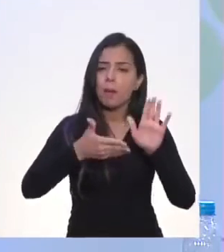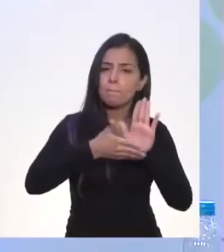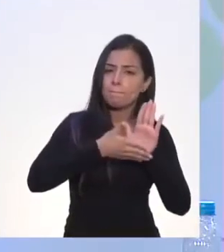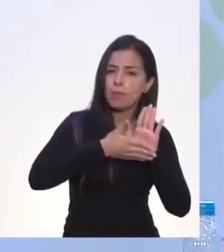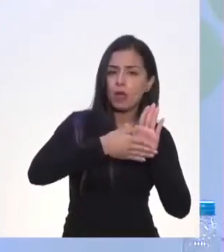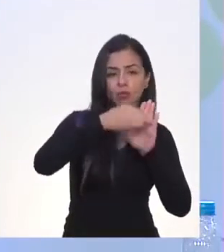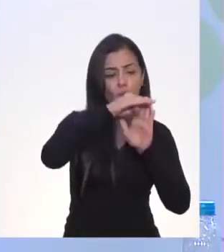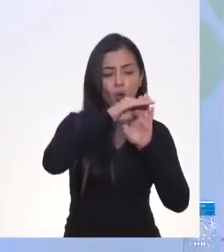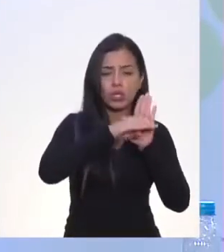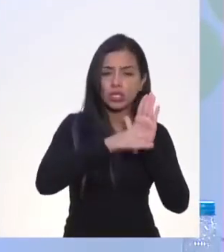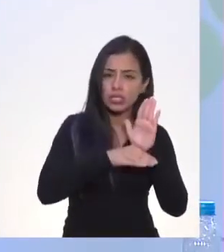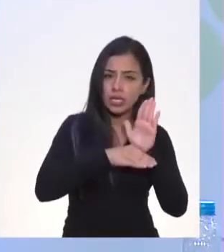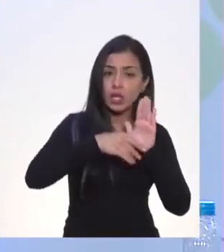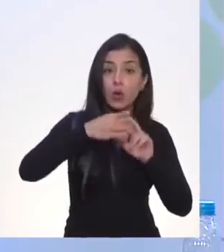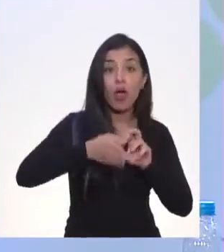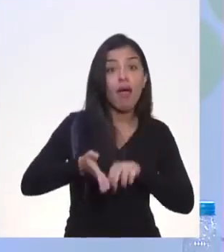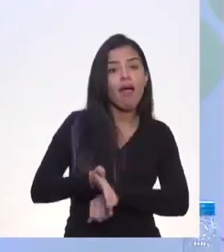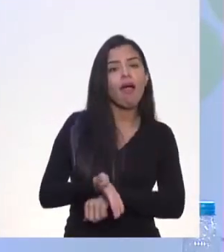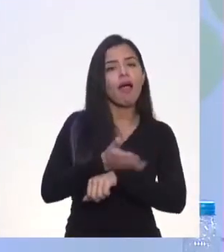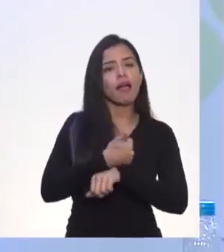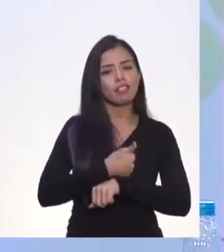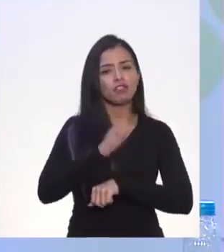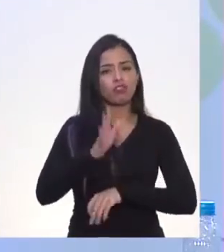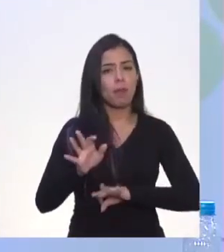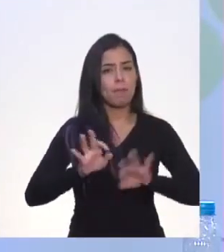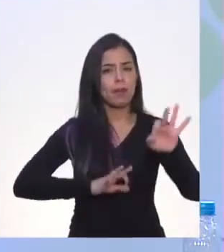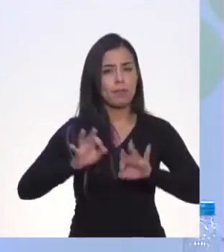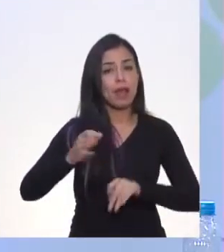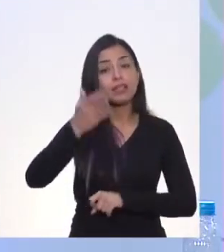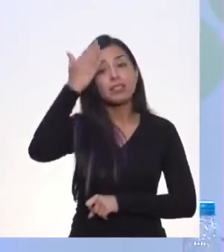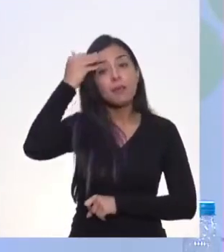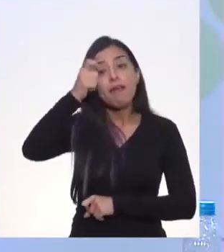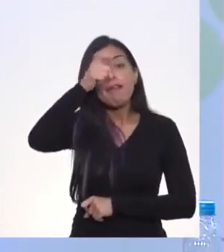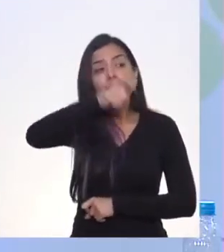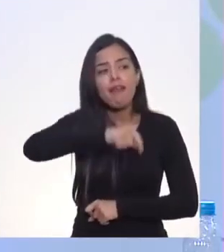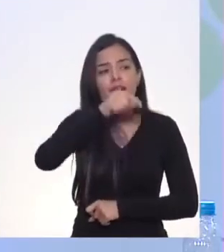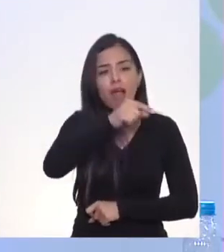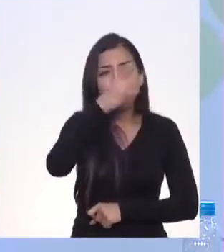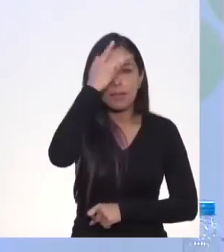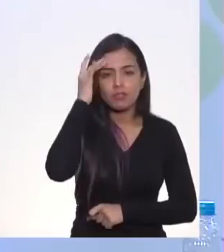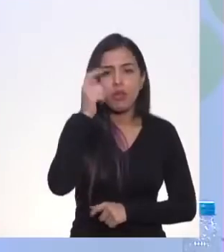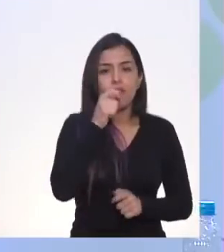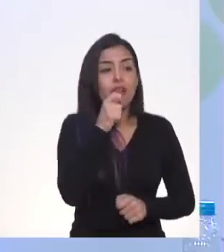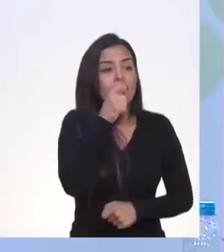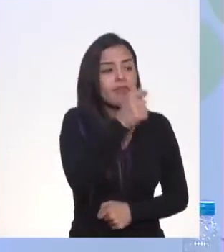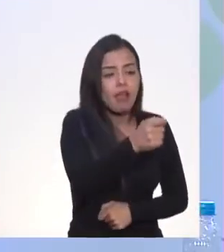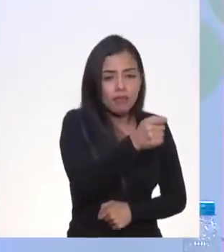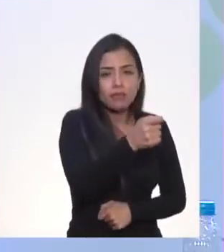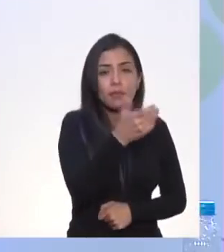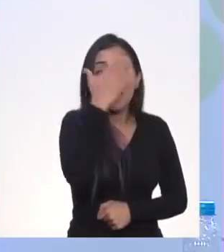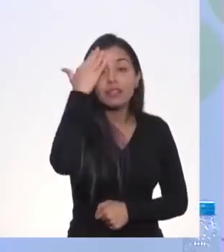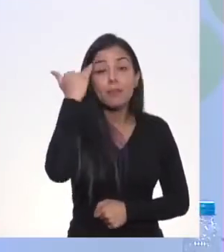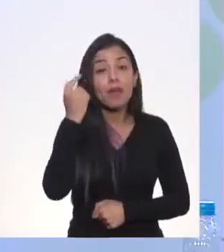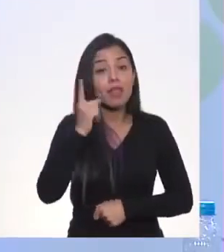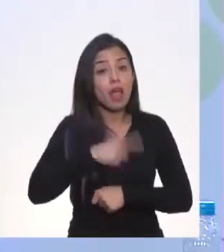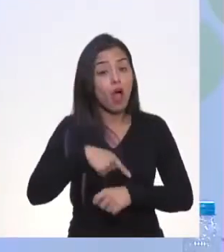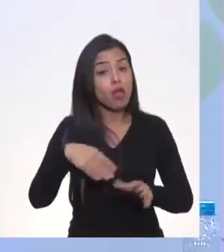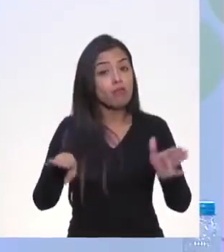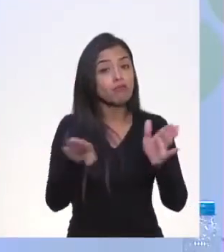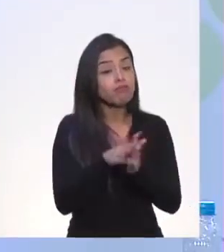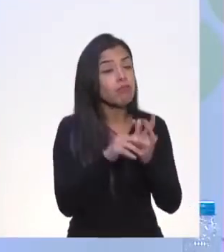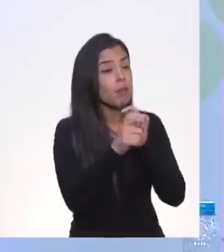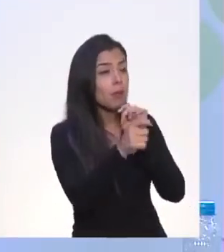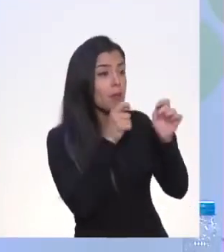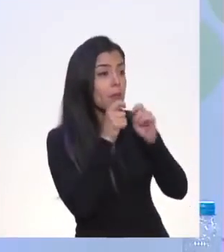roteiro que a pessoa faz antes, já procura saber quem é a pessoa entrevistada, procura de algumas informações para chegar lá e não ficar